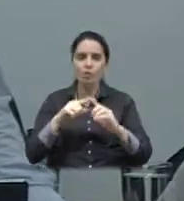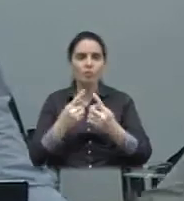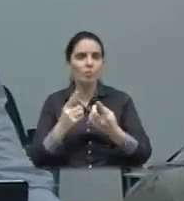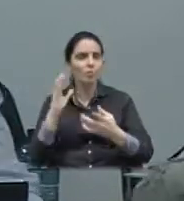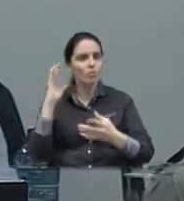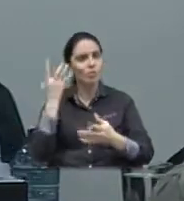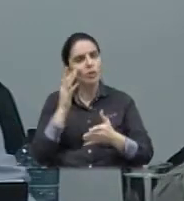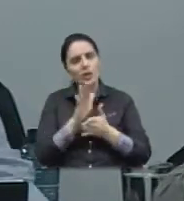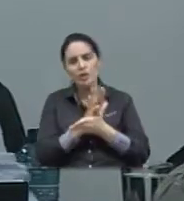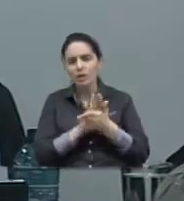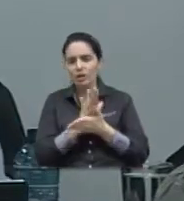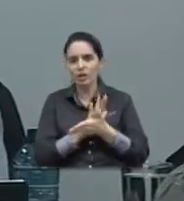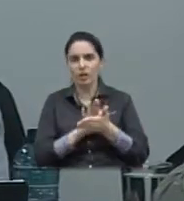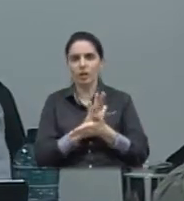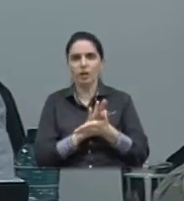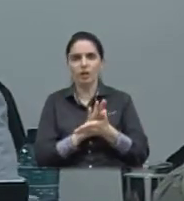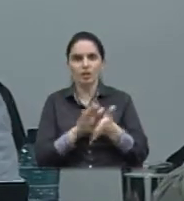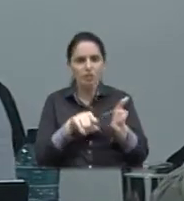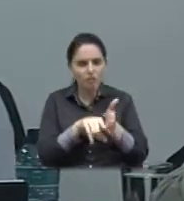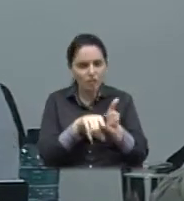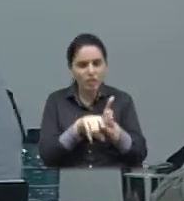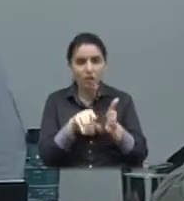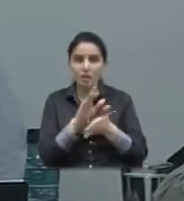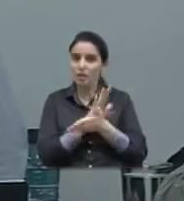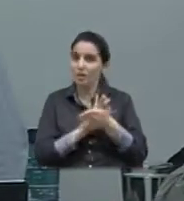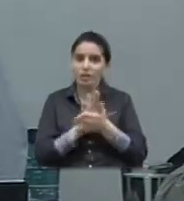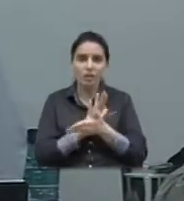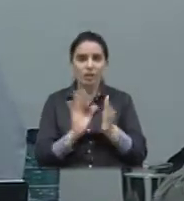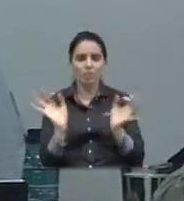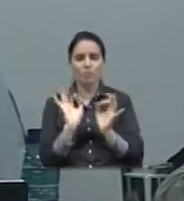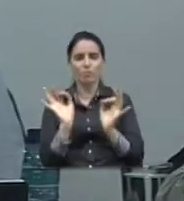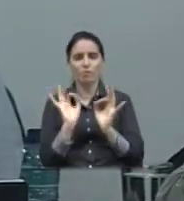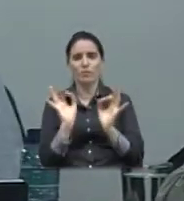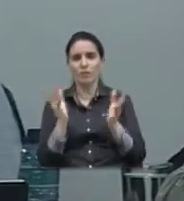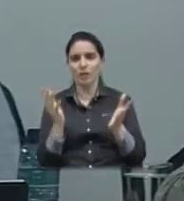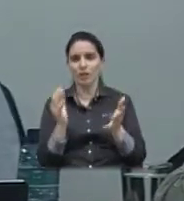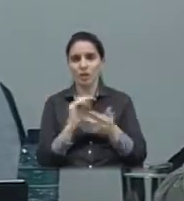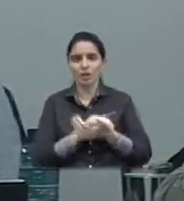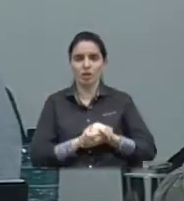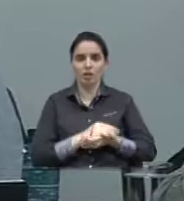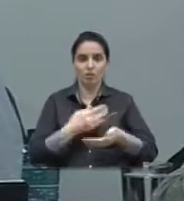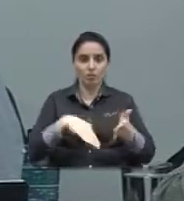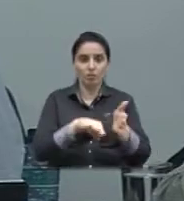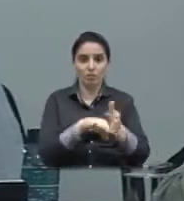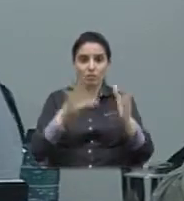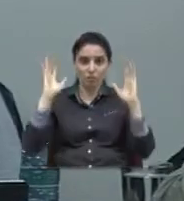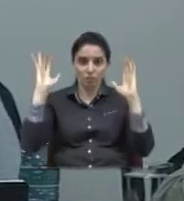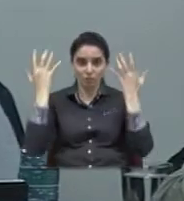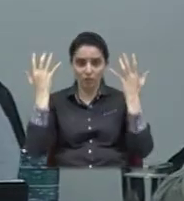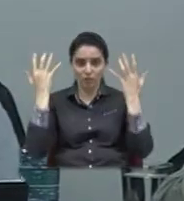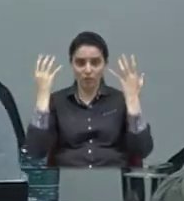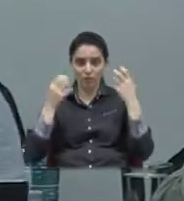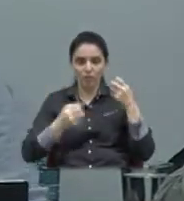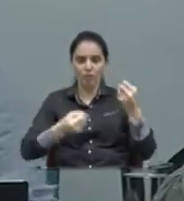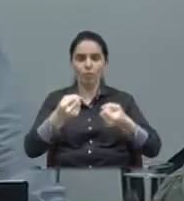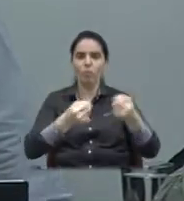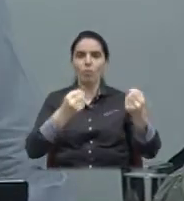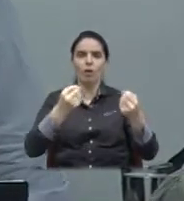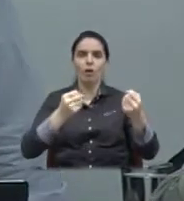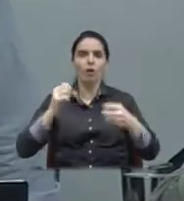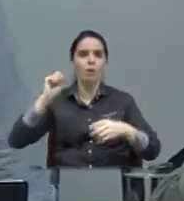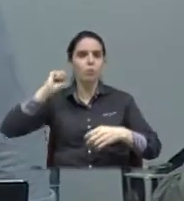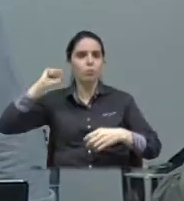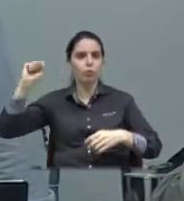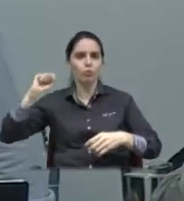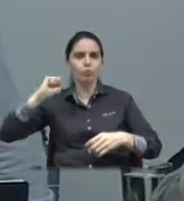de fiscalizar nada. Ou quando fiscaliza, chega lá numa festa que tem um carro lá de som, um carro da polícia